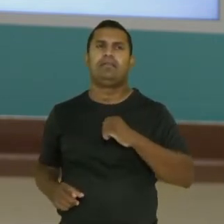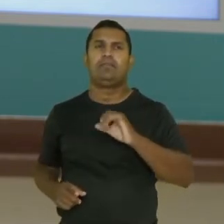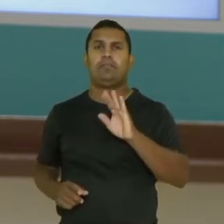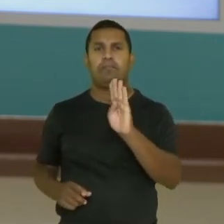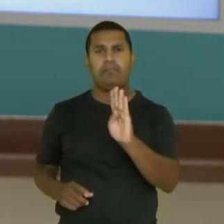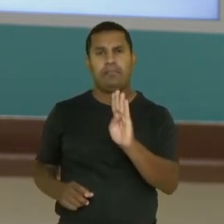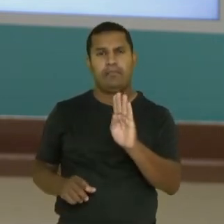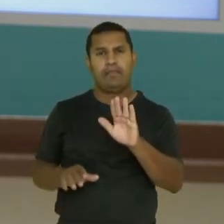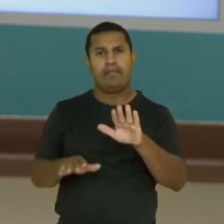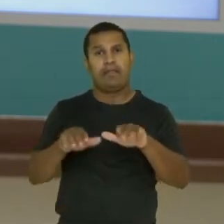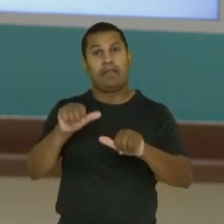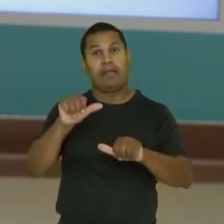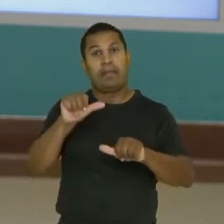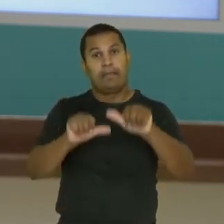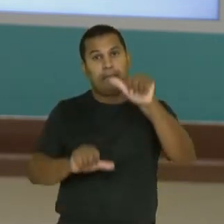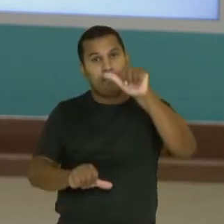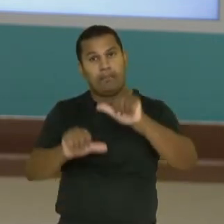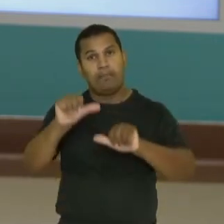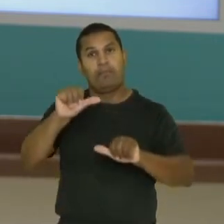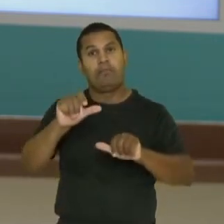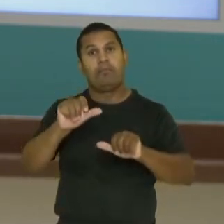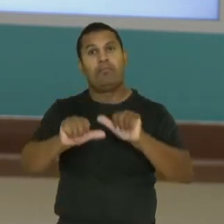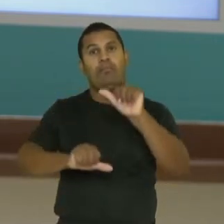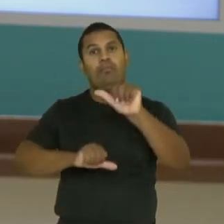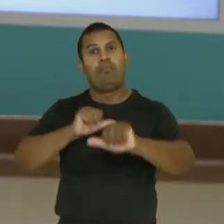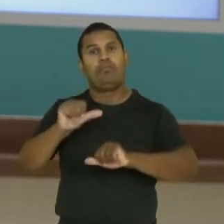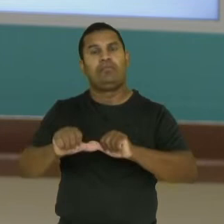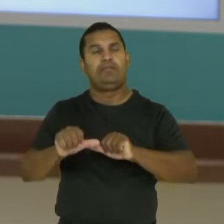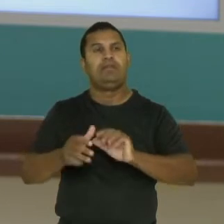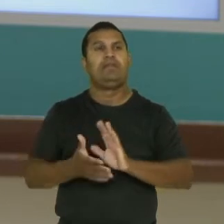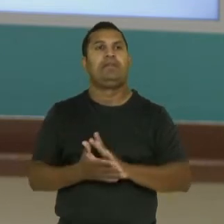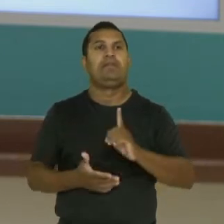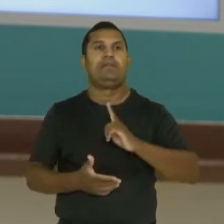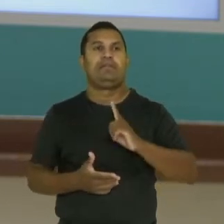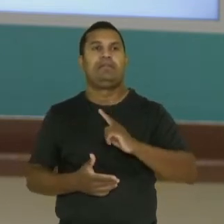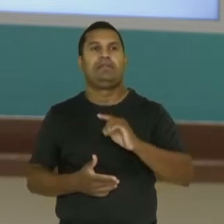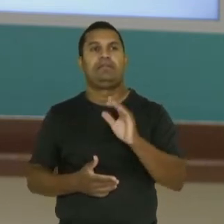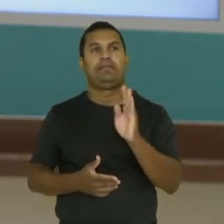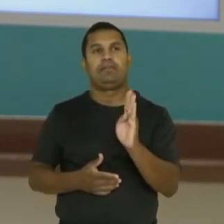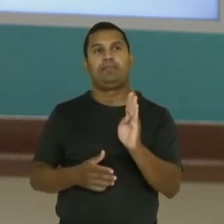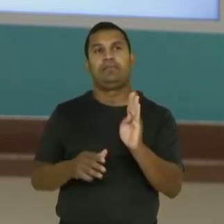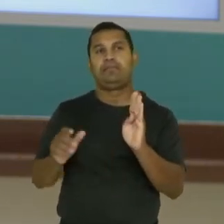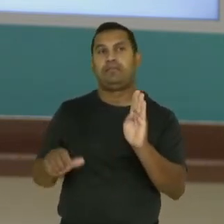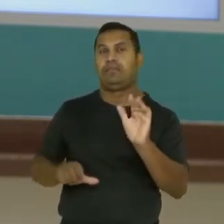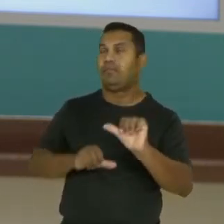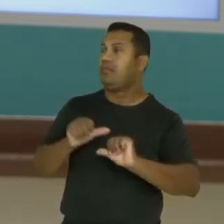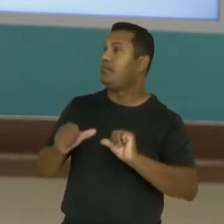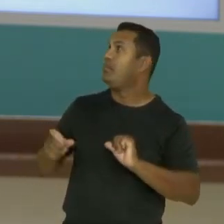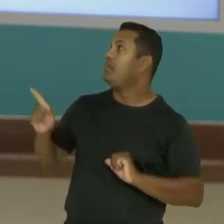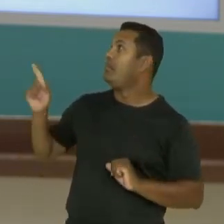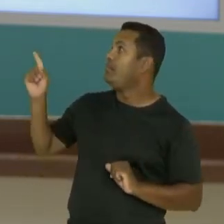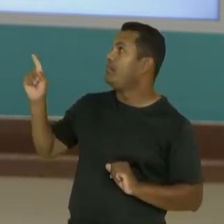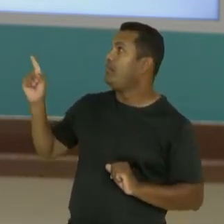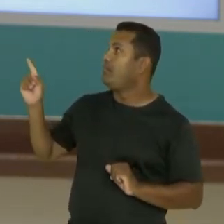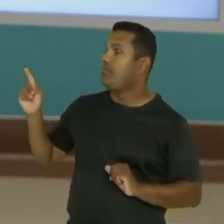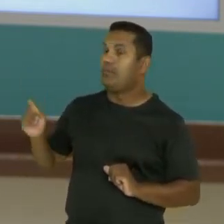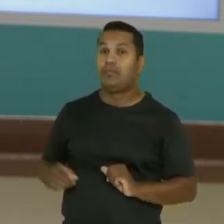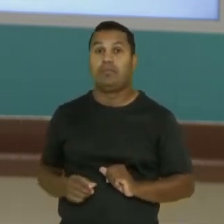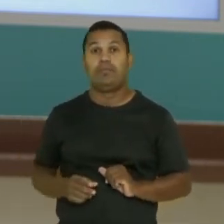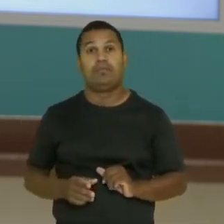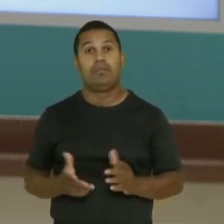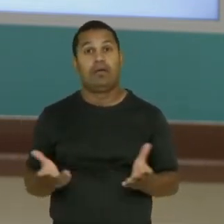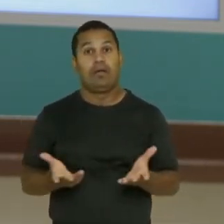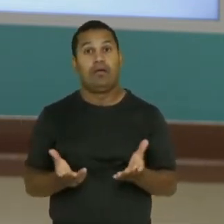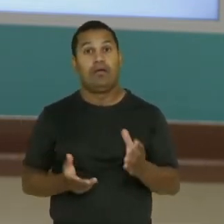tenho a amplitude na sua variação. Aí, quando eu vario o c, quem que é o c? O c